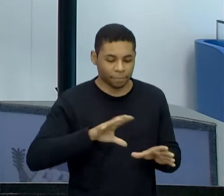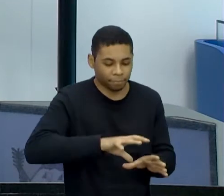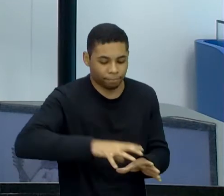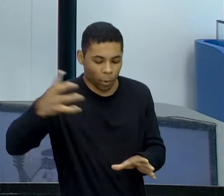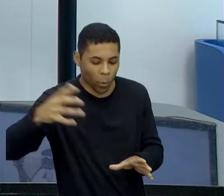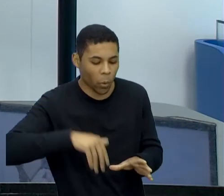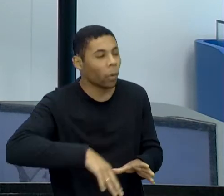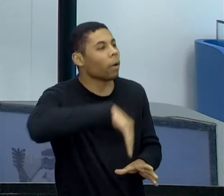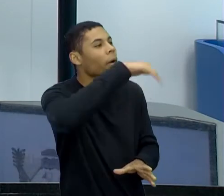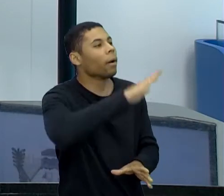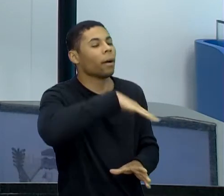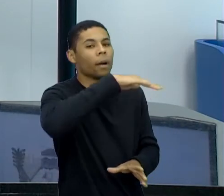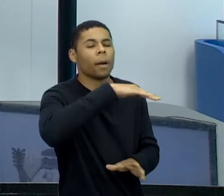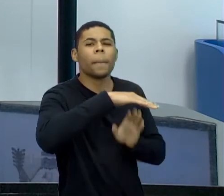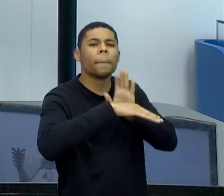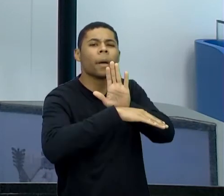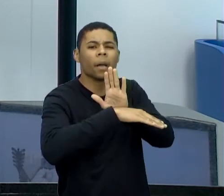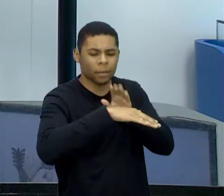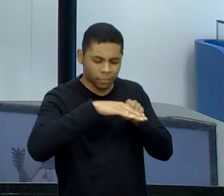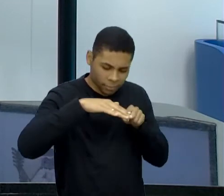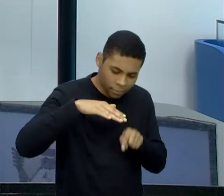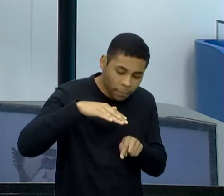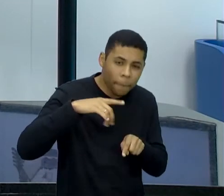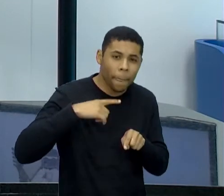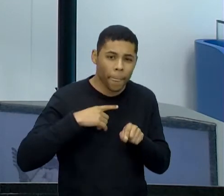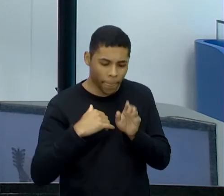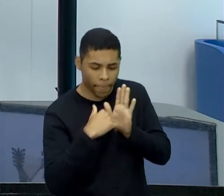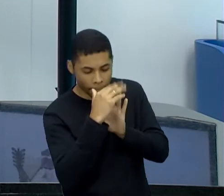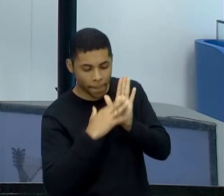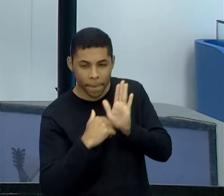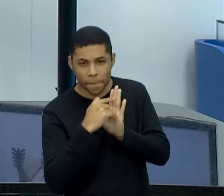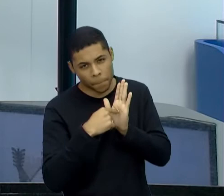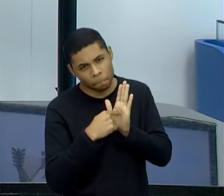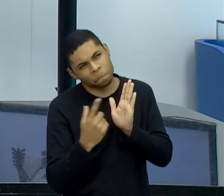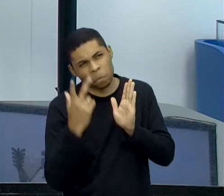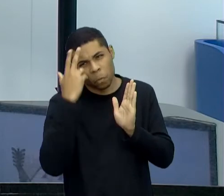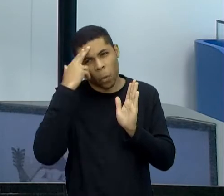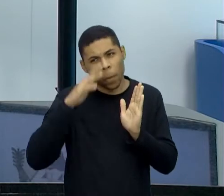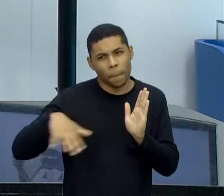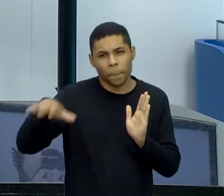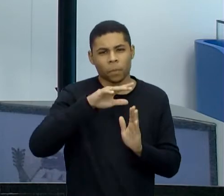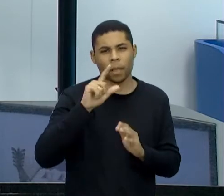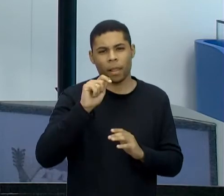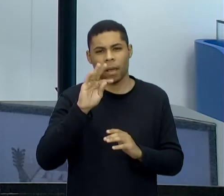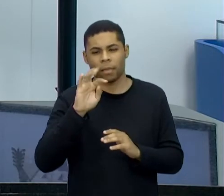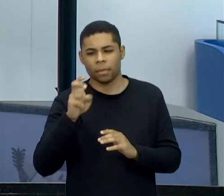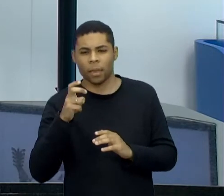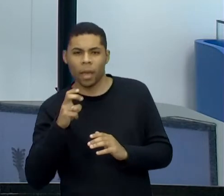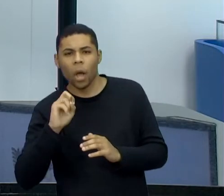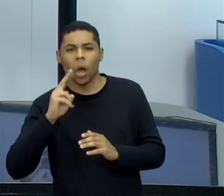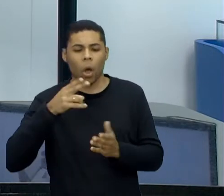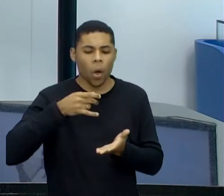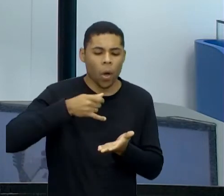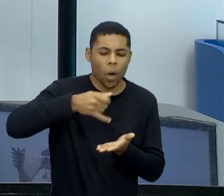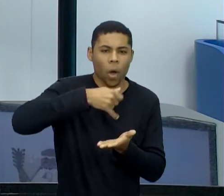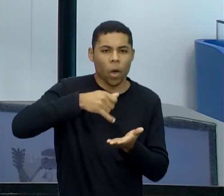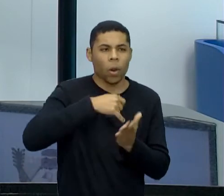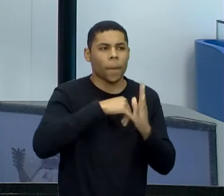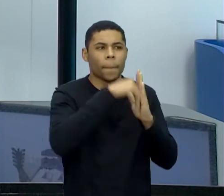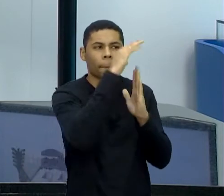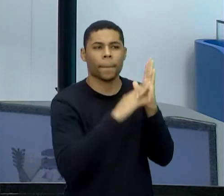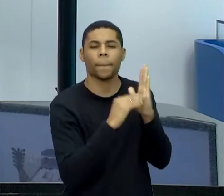Só que o que acontece? Tem as tintas, né? Normalmente as comuns, a latex ou tinta óleo que usam muito para